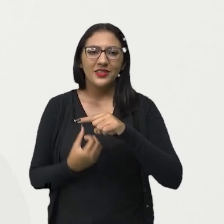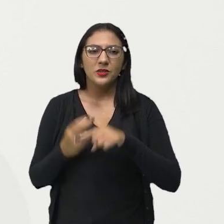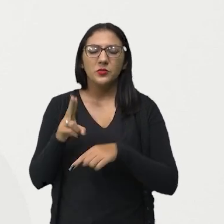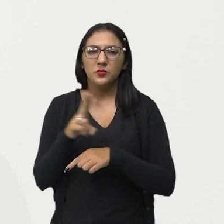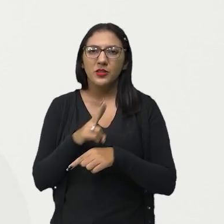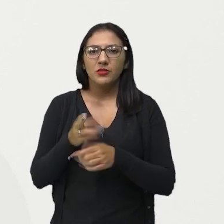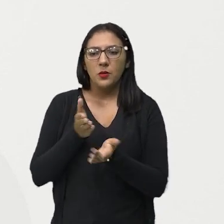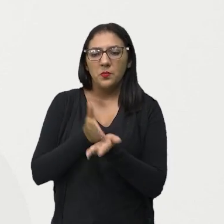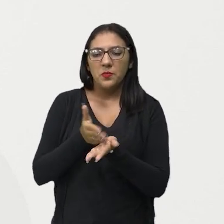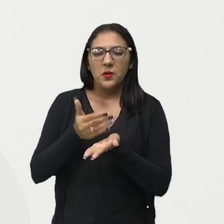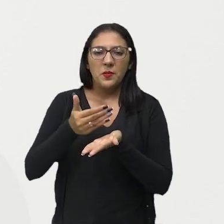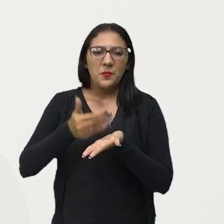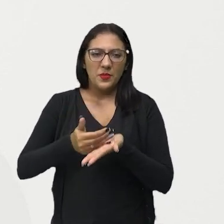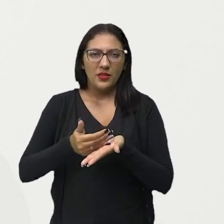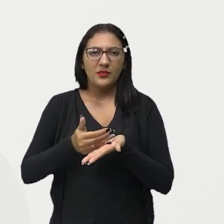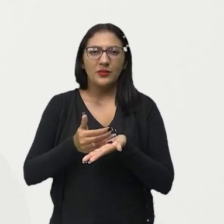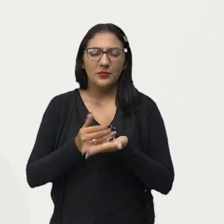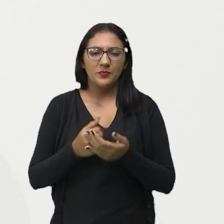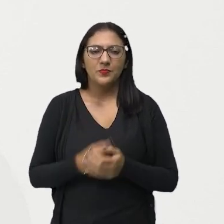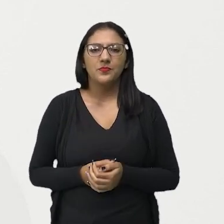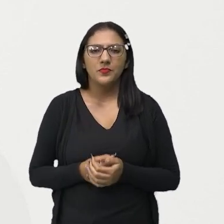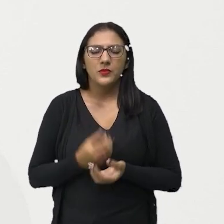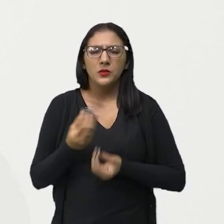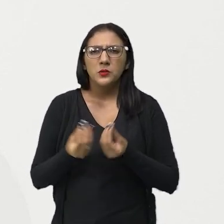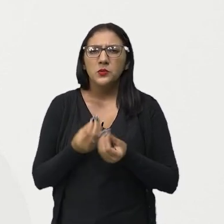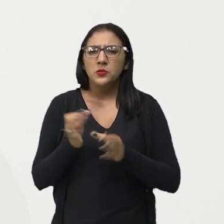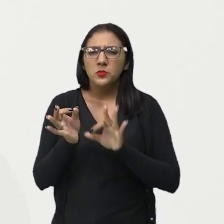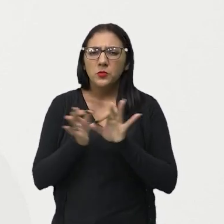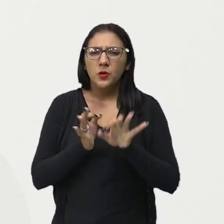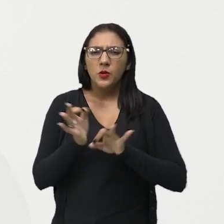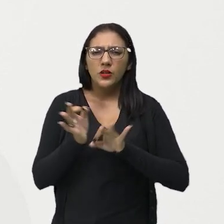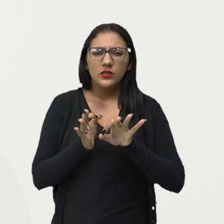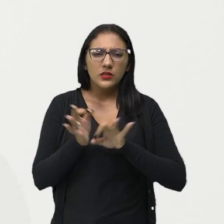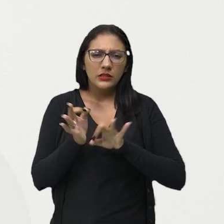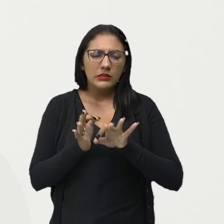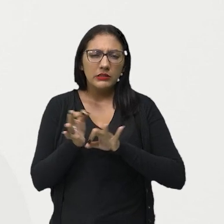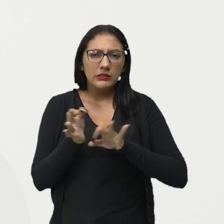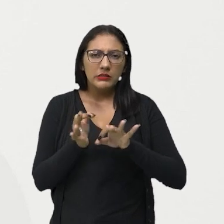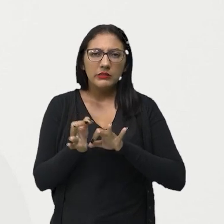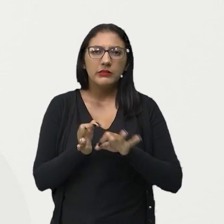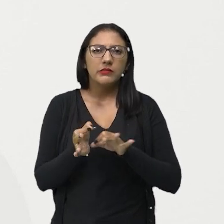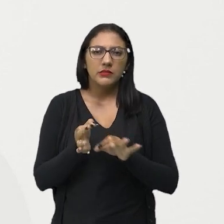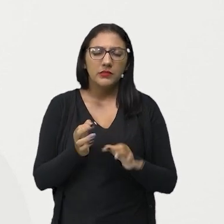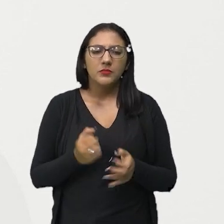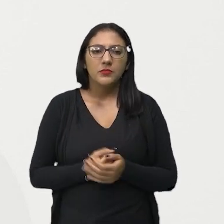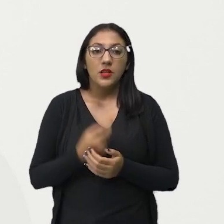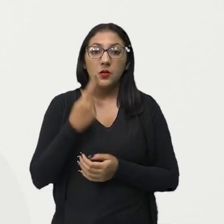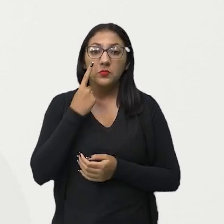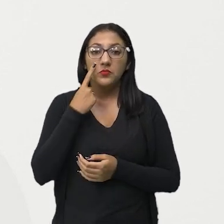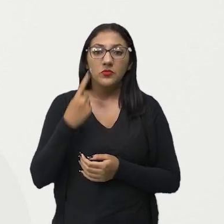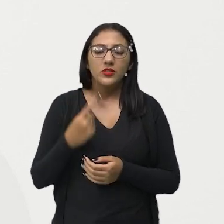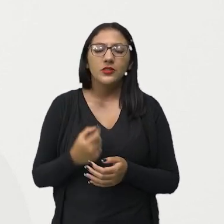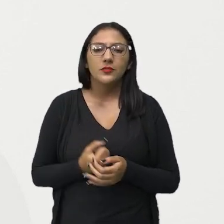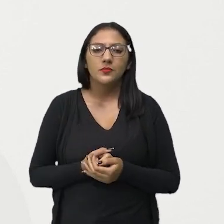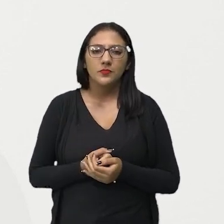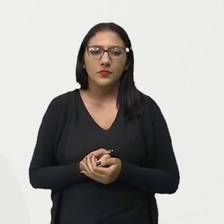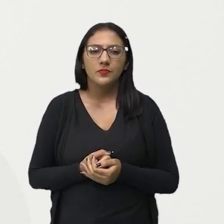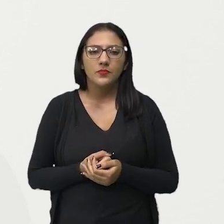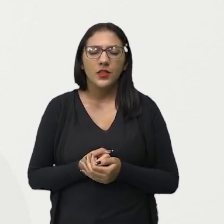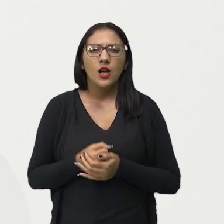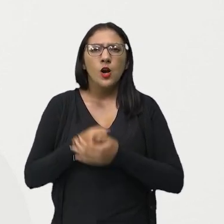uma torta. Qual fração do queijo restou? Olha só a pergunta aí, olha só o